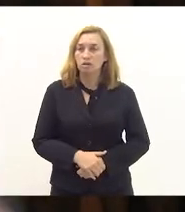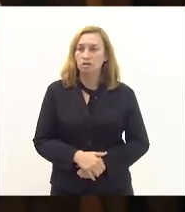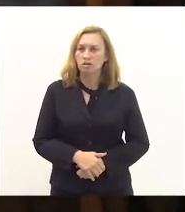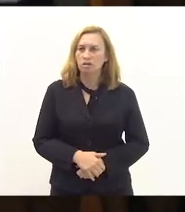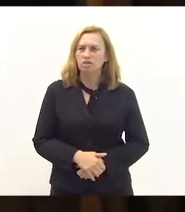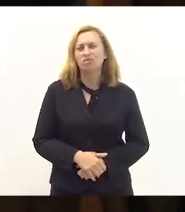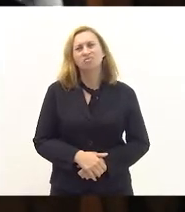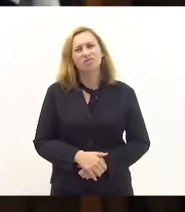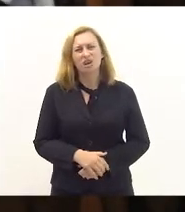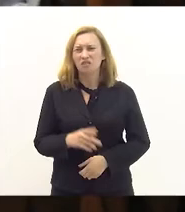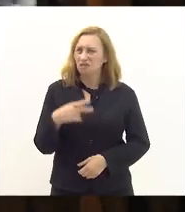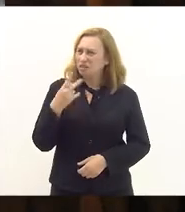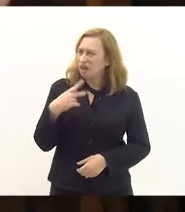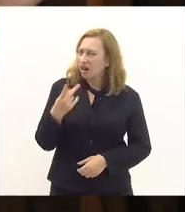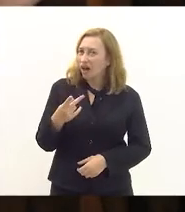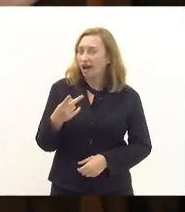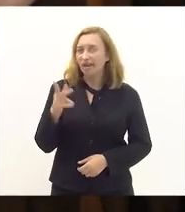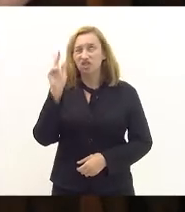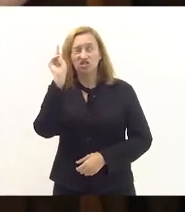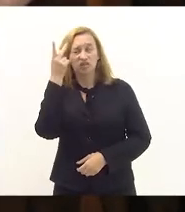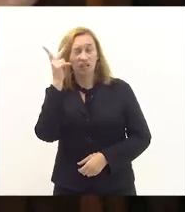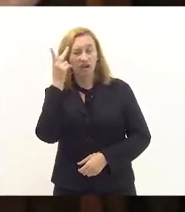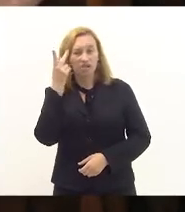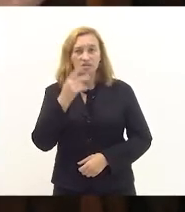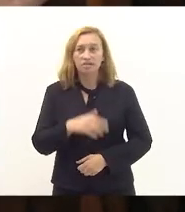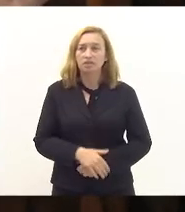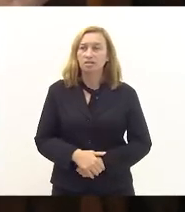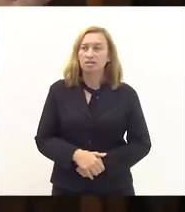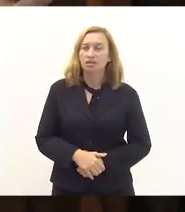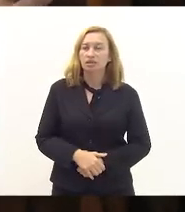Não venham me dizer contar histórias.